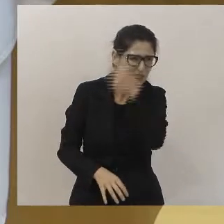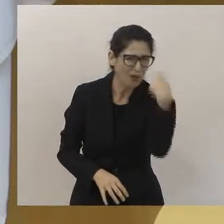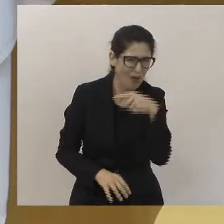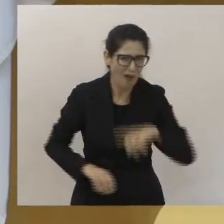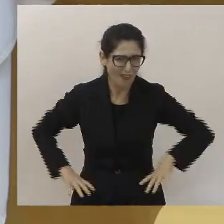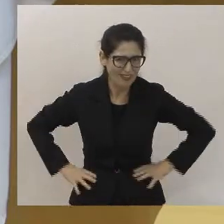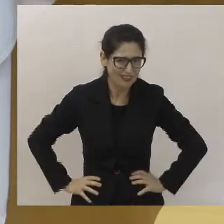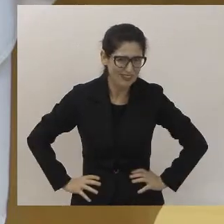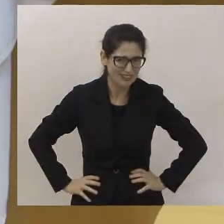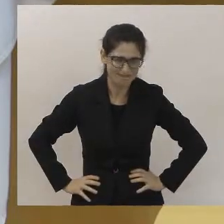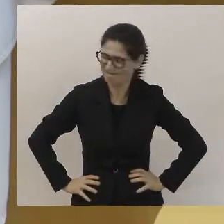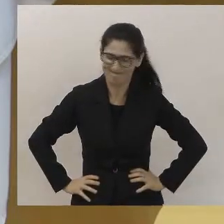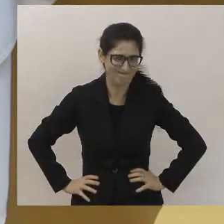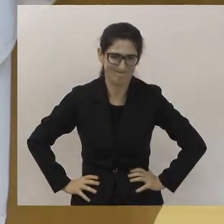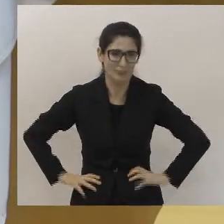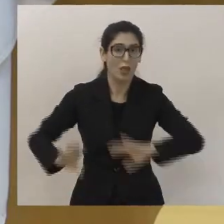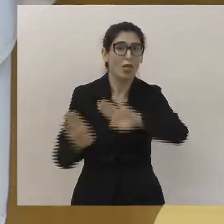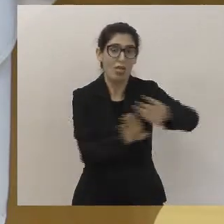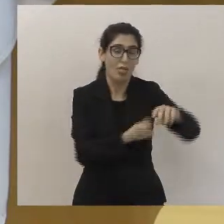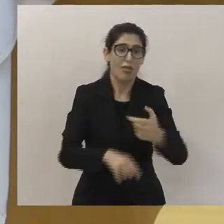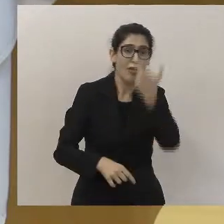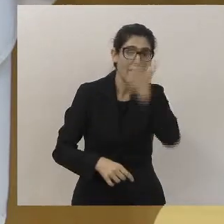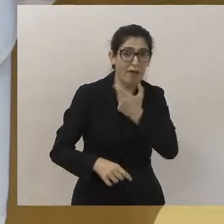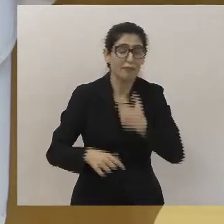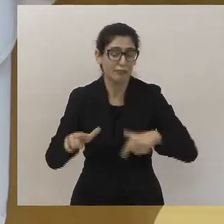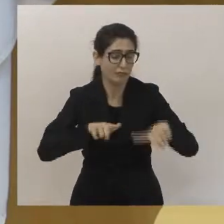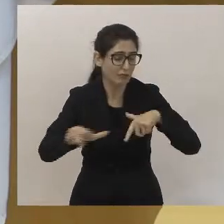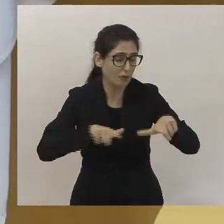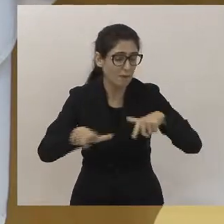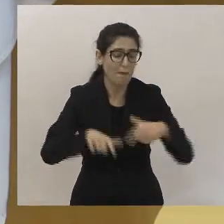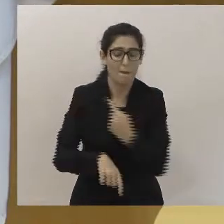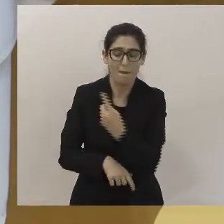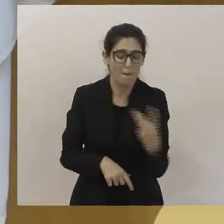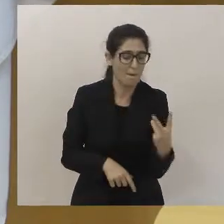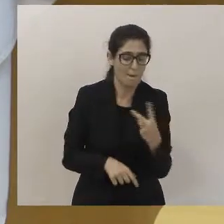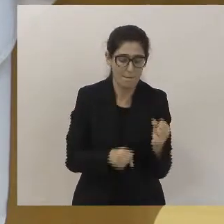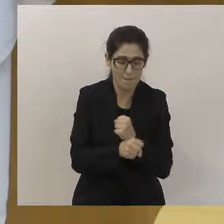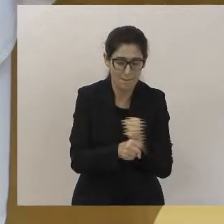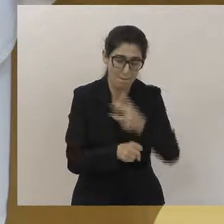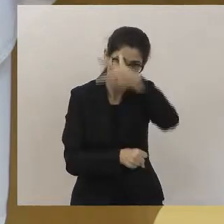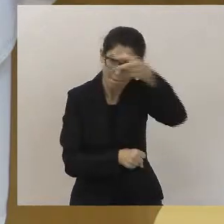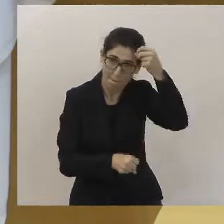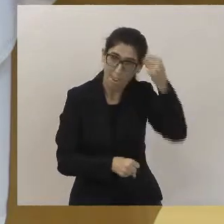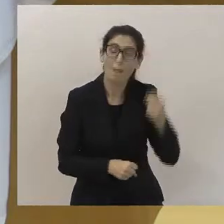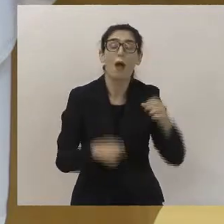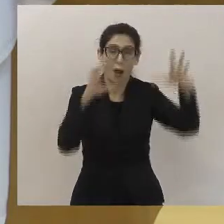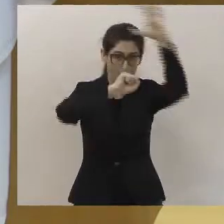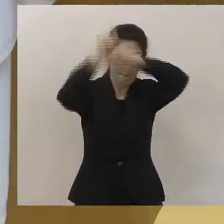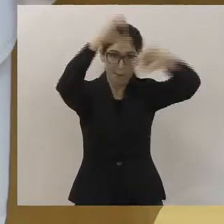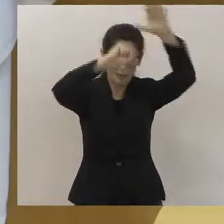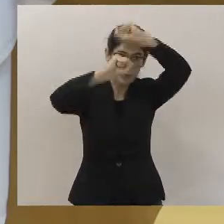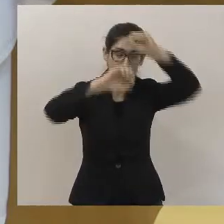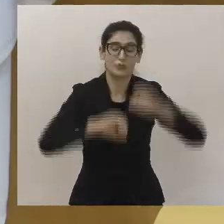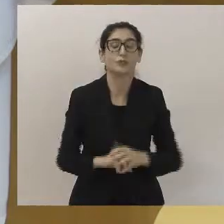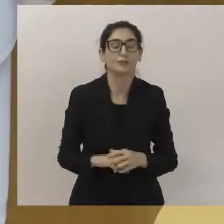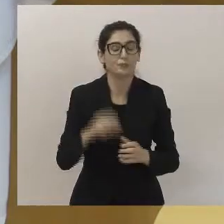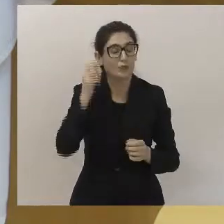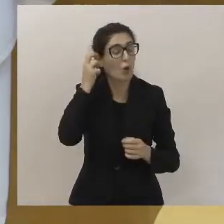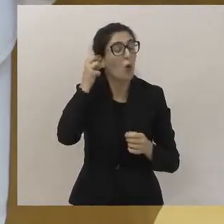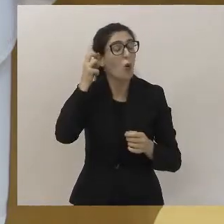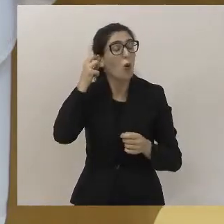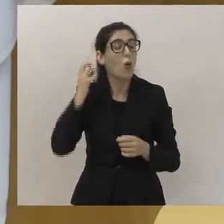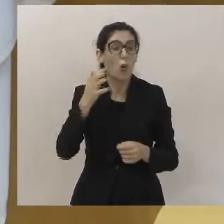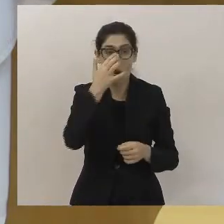a boca eu trabalhei 12 anos a prefeitura e aprendi muita coisa uma delas é a reconhecer o poder público não tem capacidade de fazer